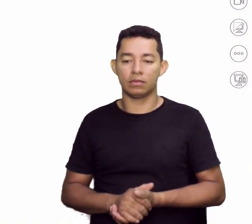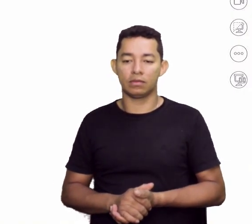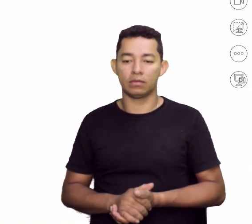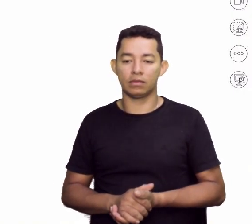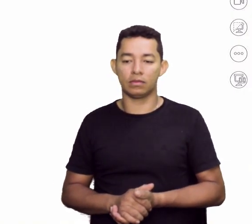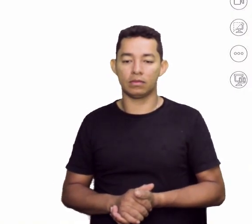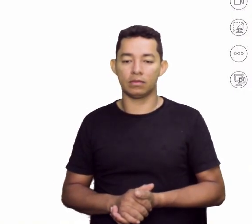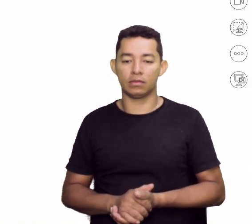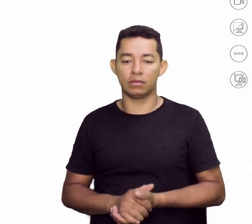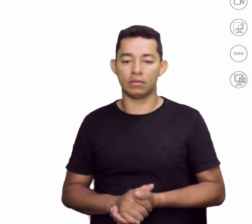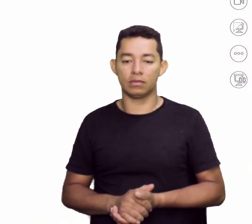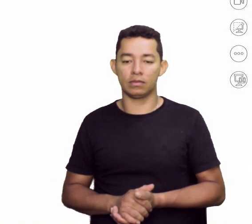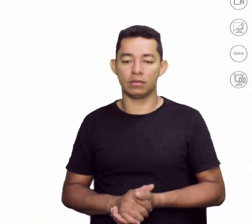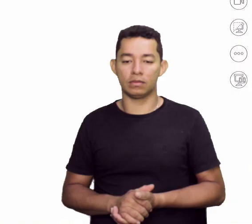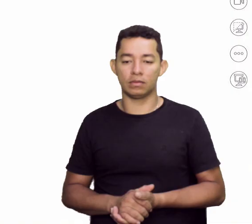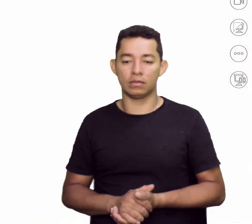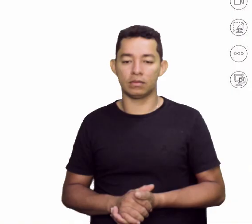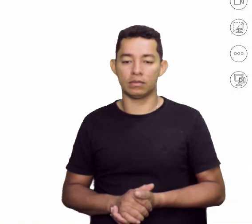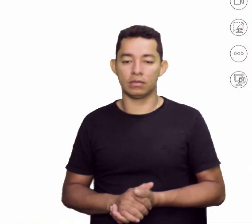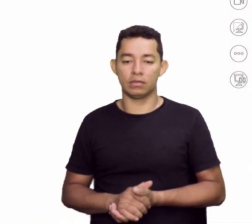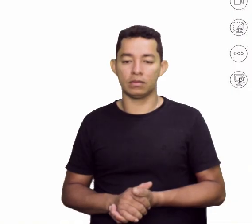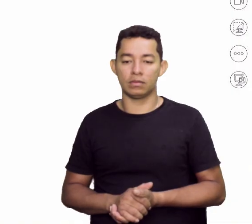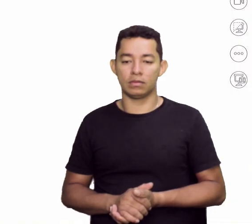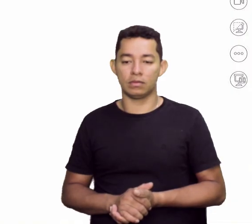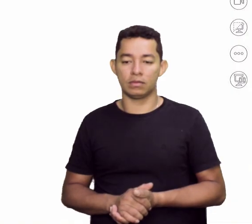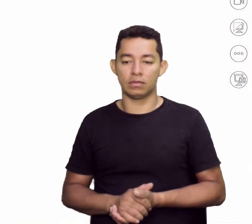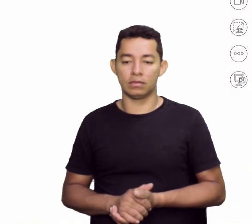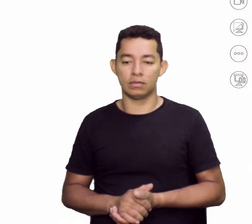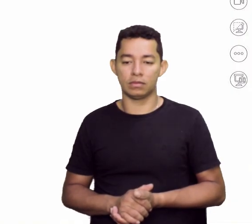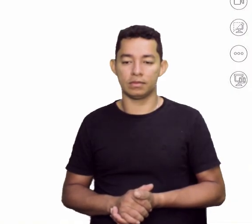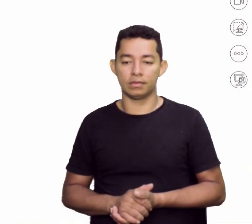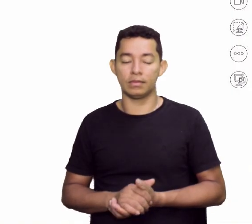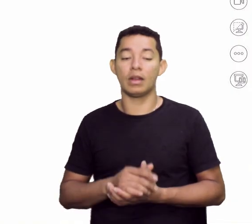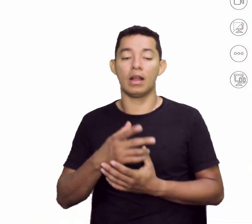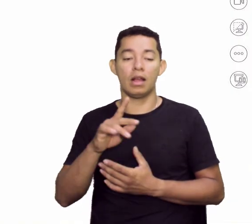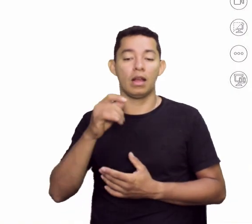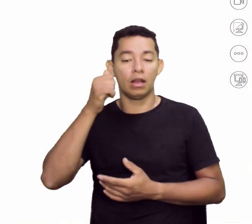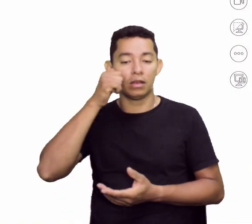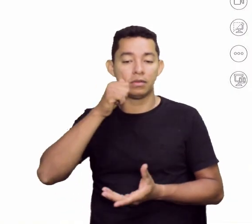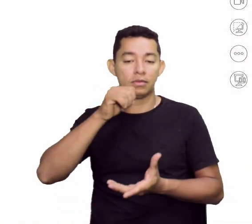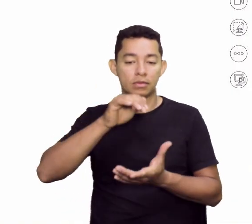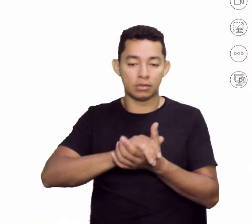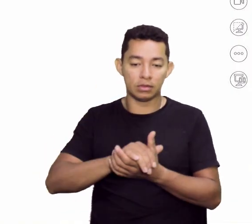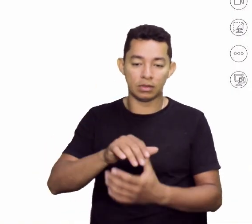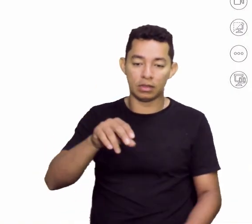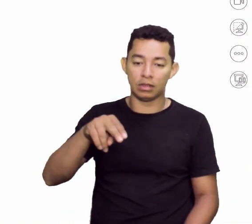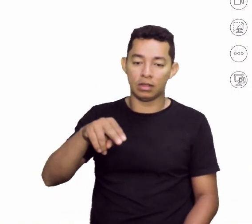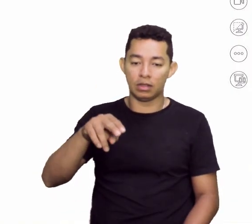né? Akenaton, também conhecido como Akenaton. Sua mulher